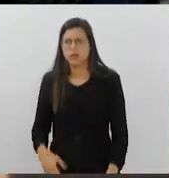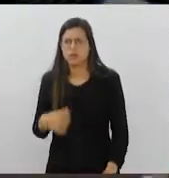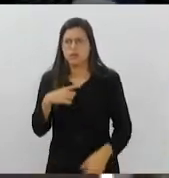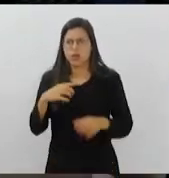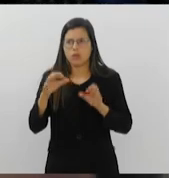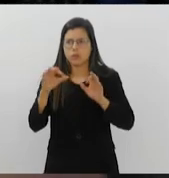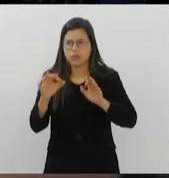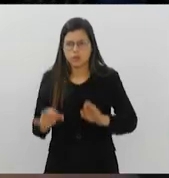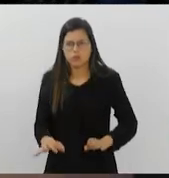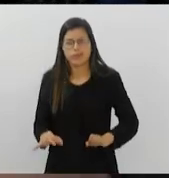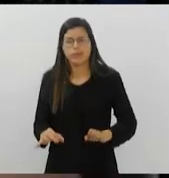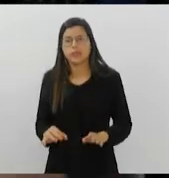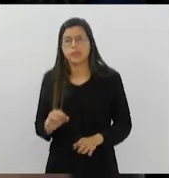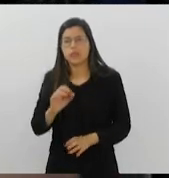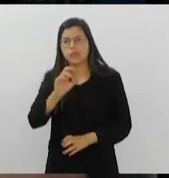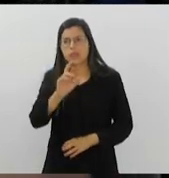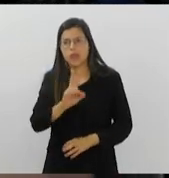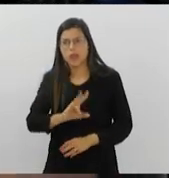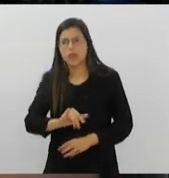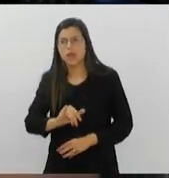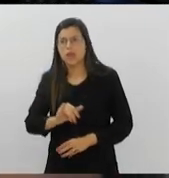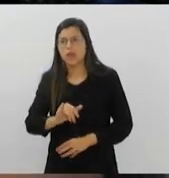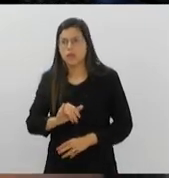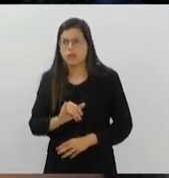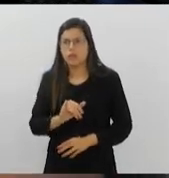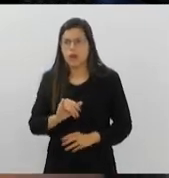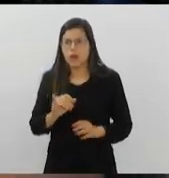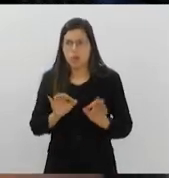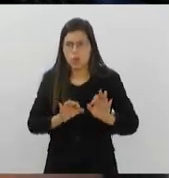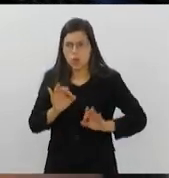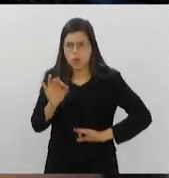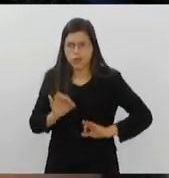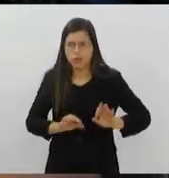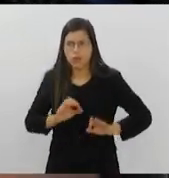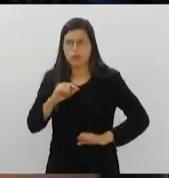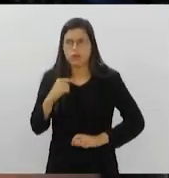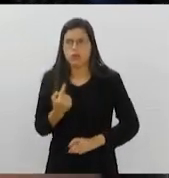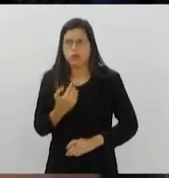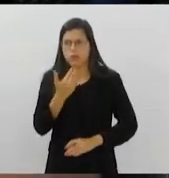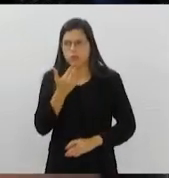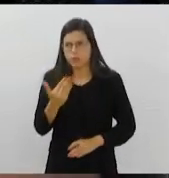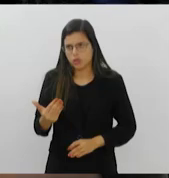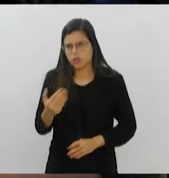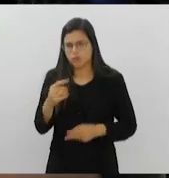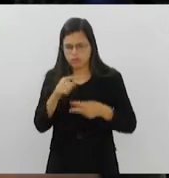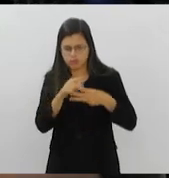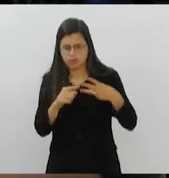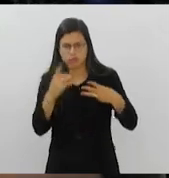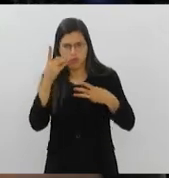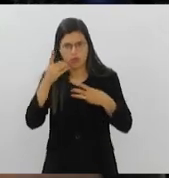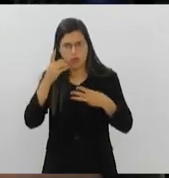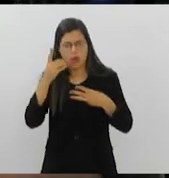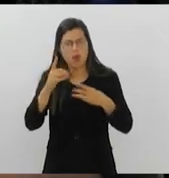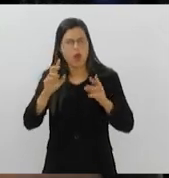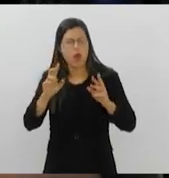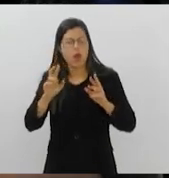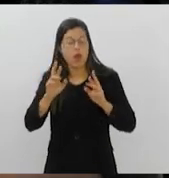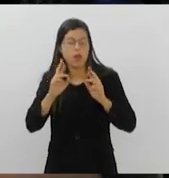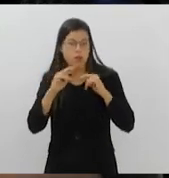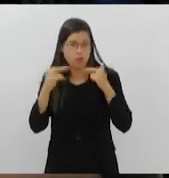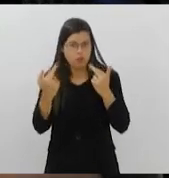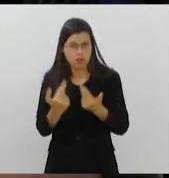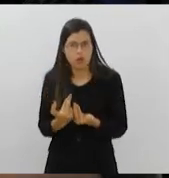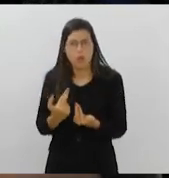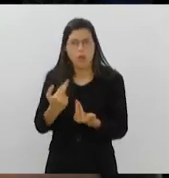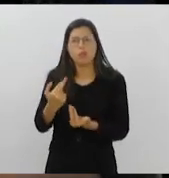que ele vai providenciar aquilo que nós solicitamos, os três deputados, a reunião com a PGE, e, por certo, a gente vai